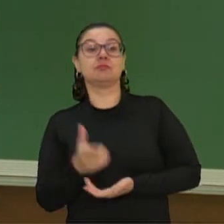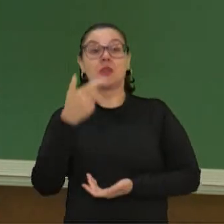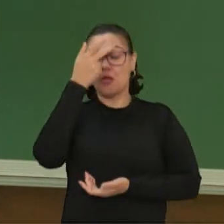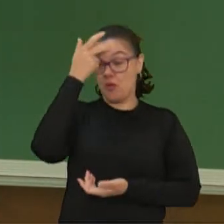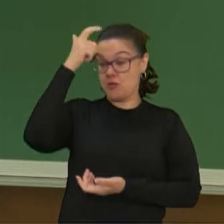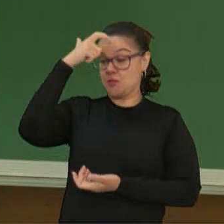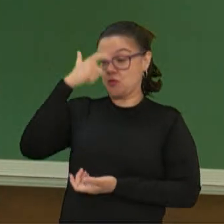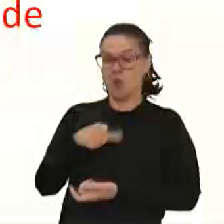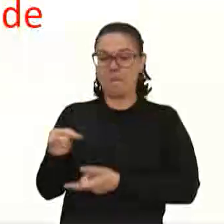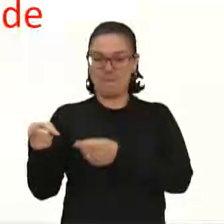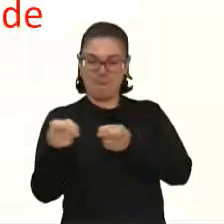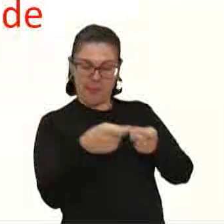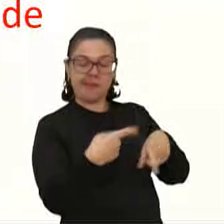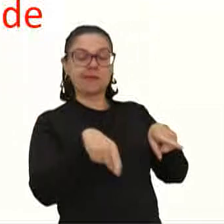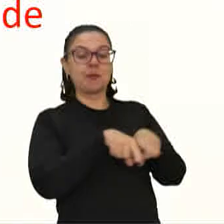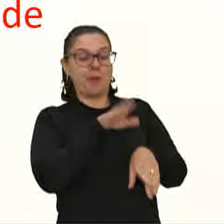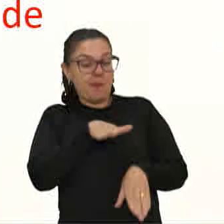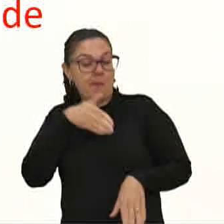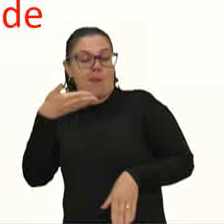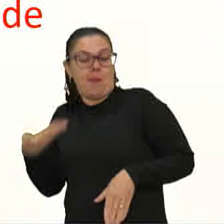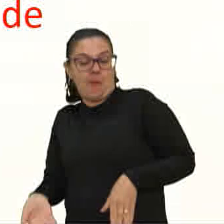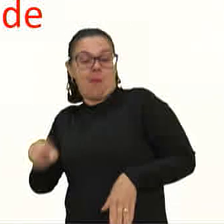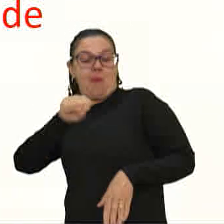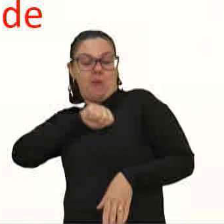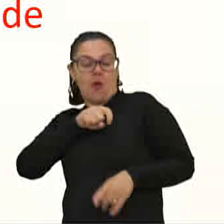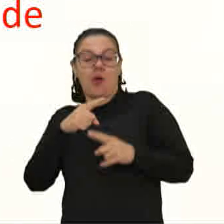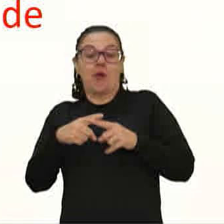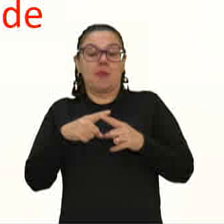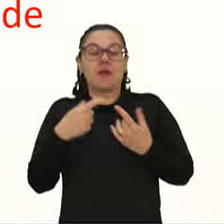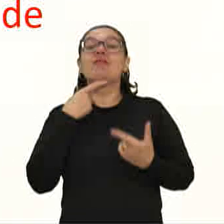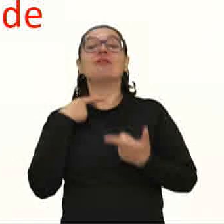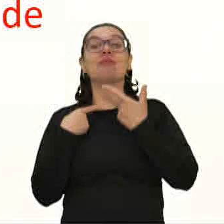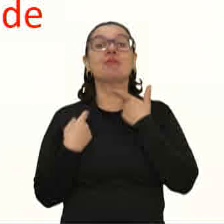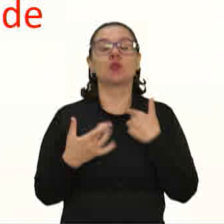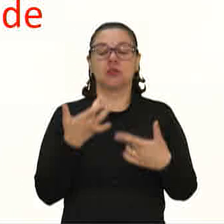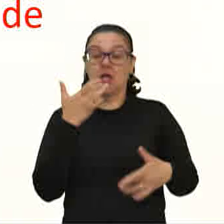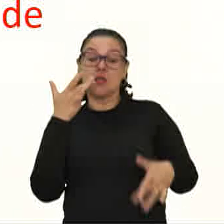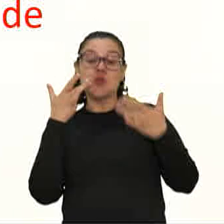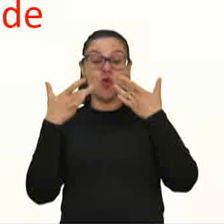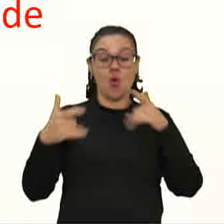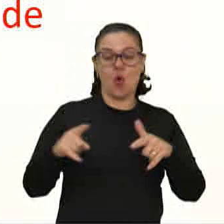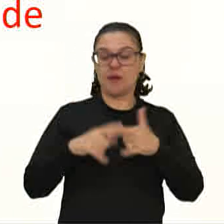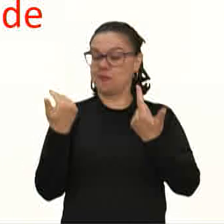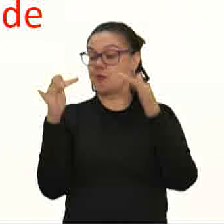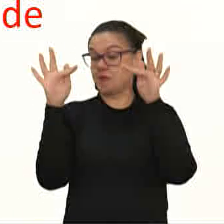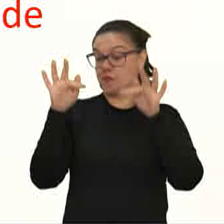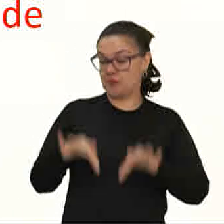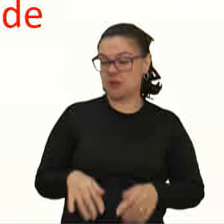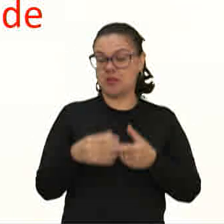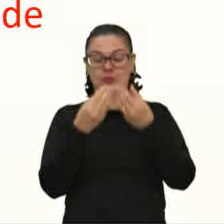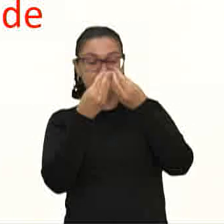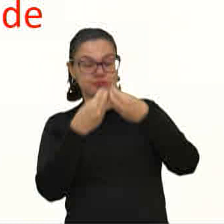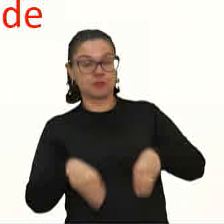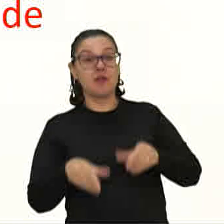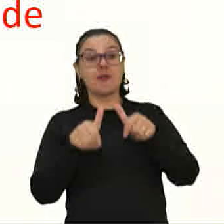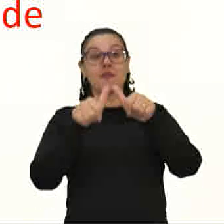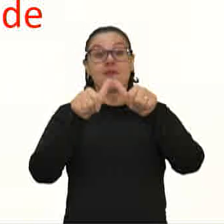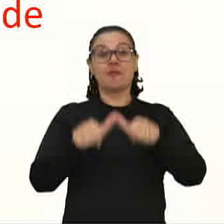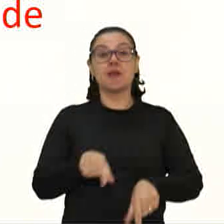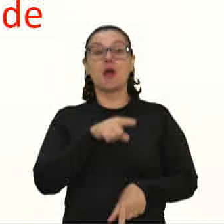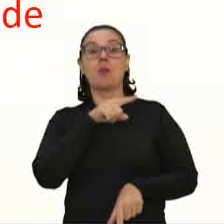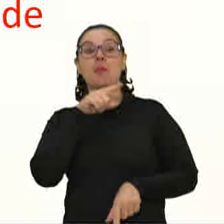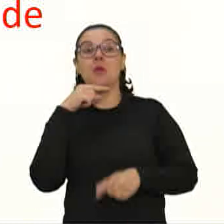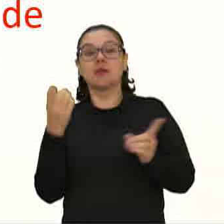se matam e morrem por causa da sede de ouro, que é sem cura, e por ela são subjugados, ficam mortos, mas não